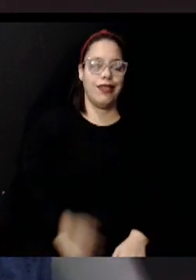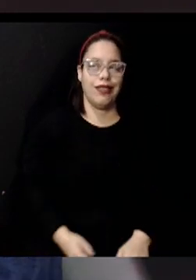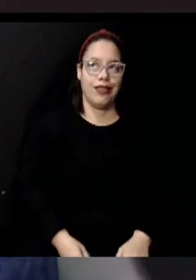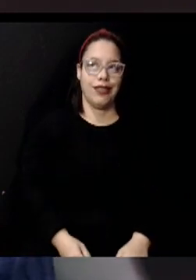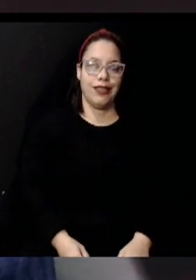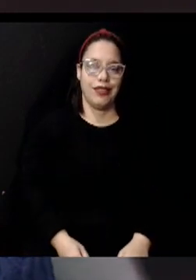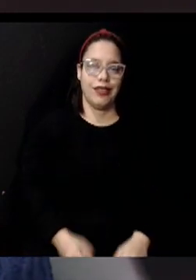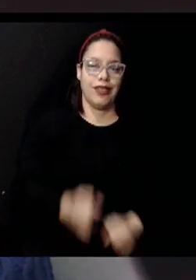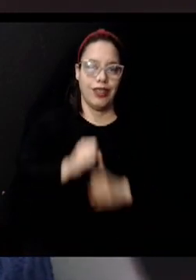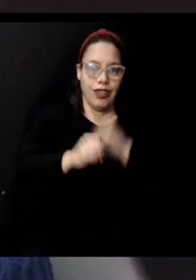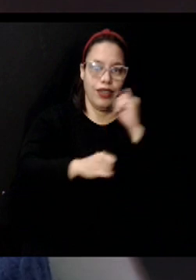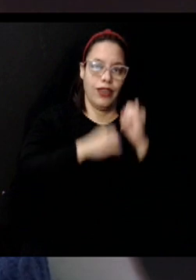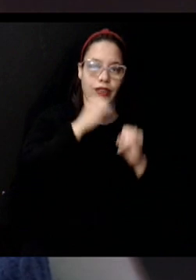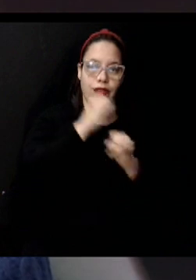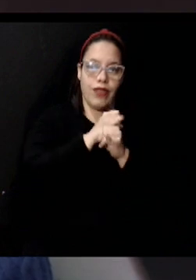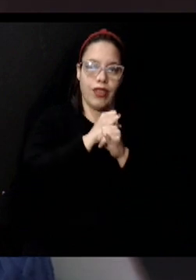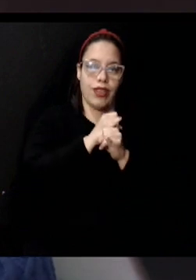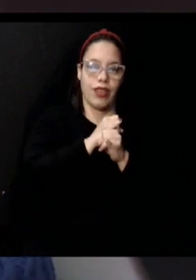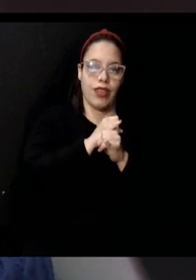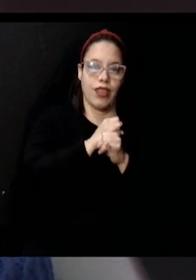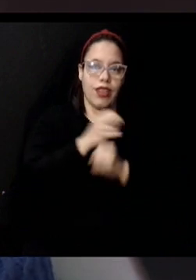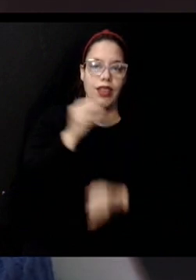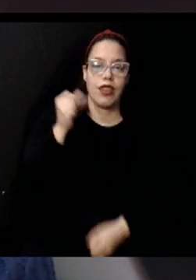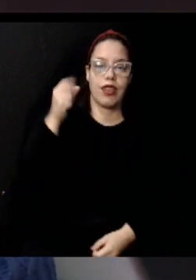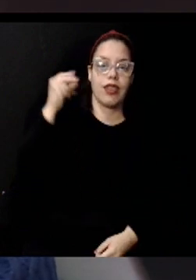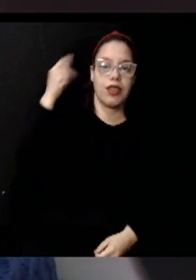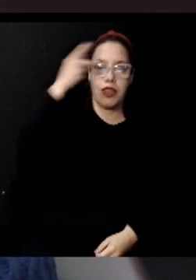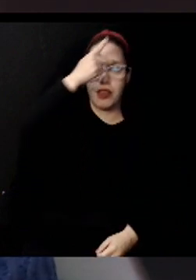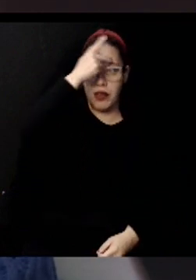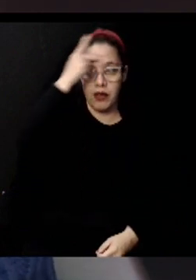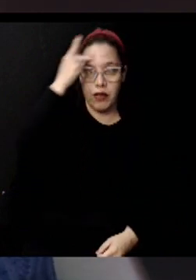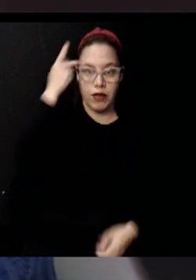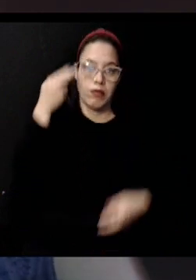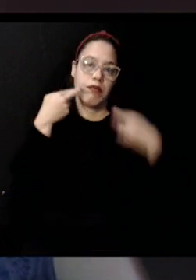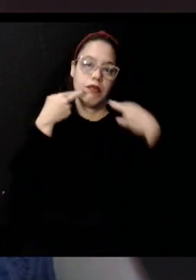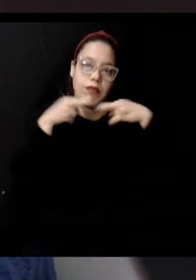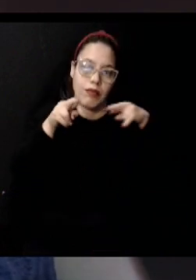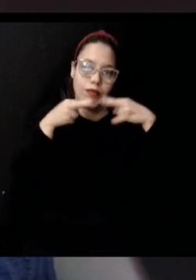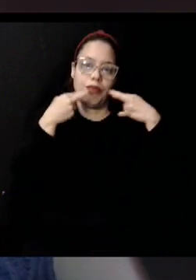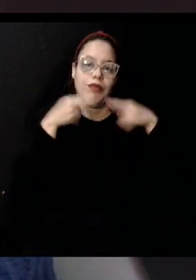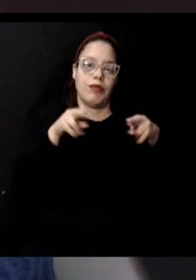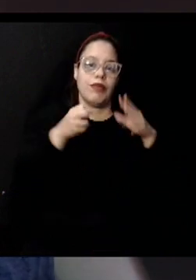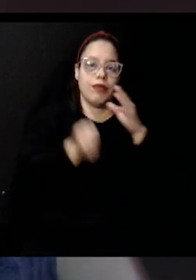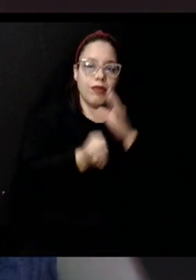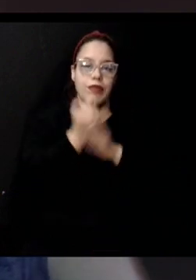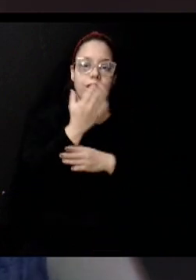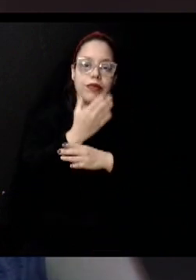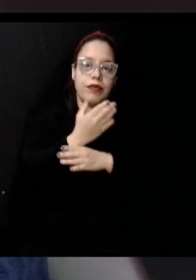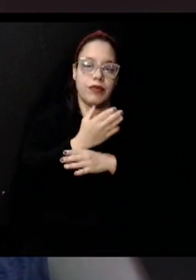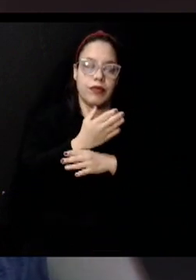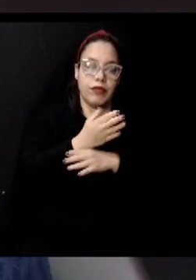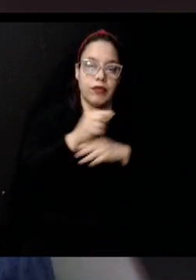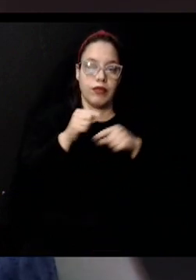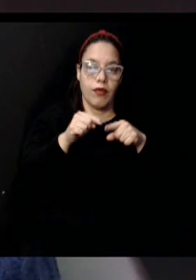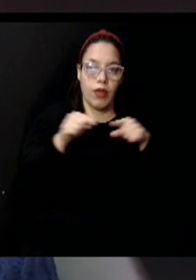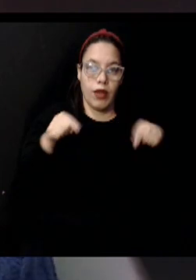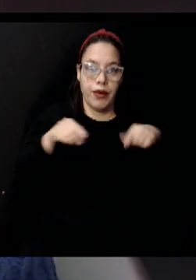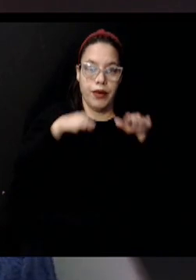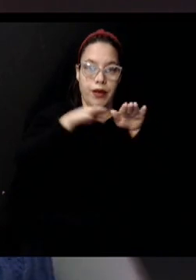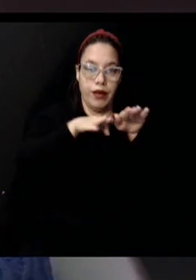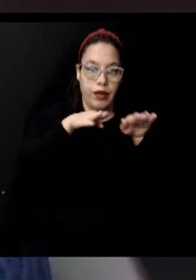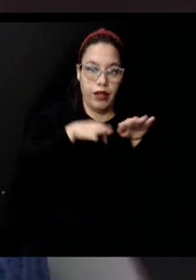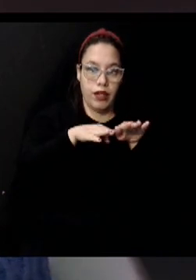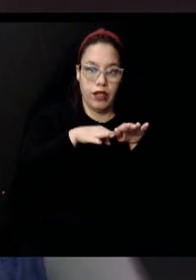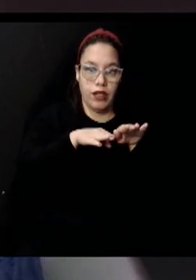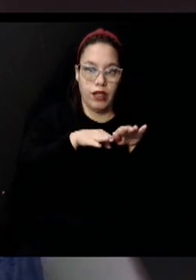internet e falam, há um tempo atrás uma outra moça reclamando que ela descobriu que a garagem dela, o carro dela ficava na garagem do